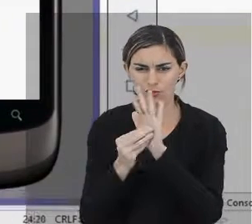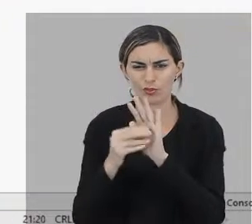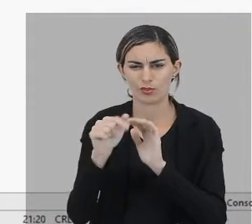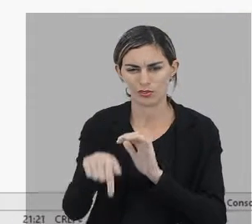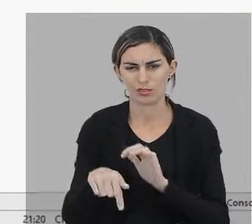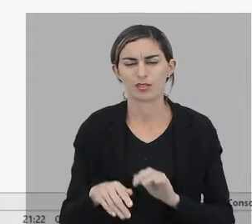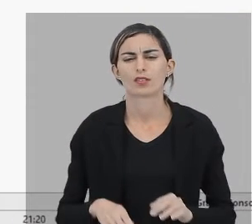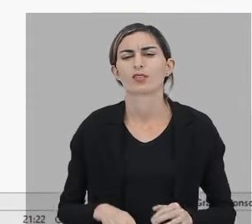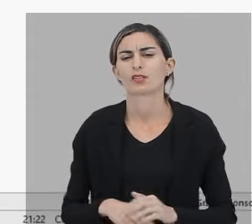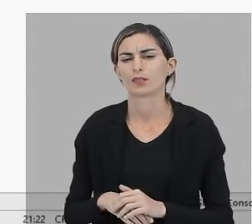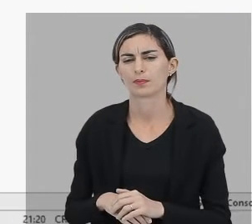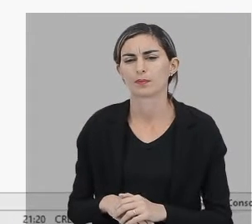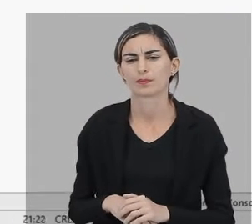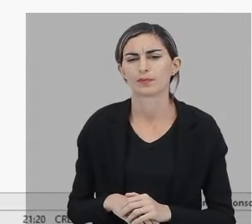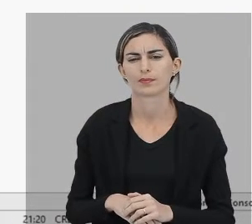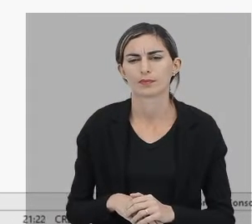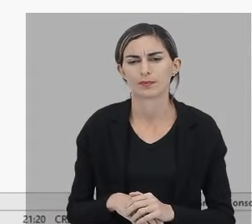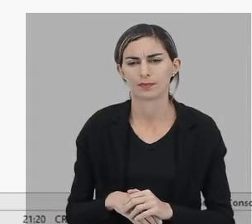aqui break,